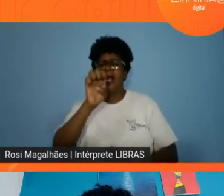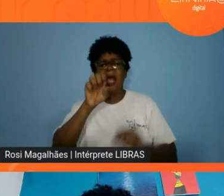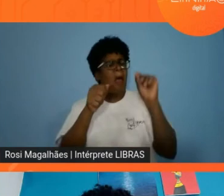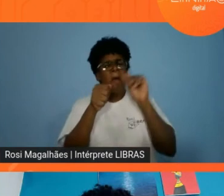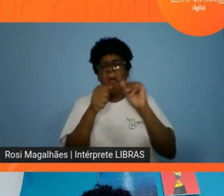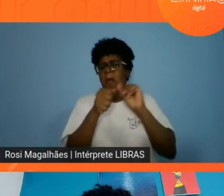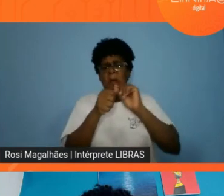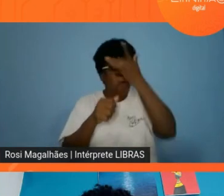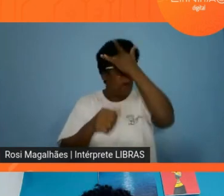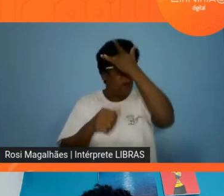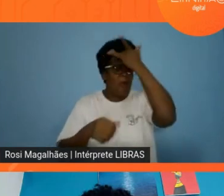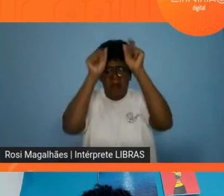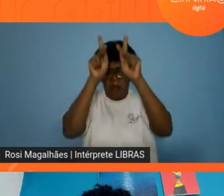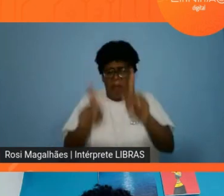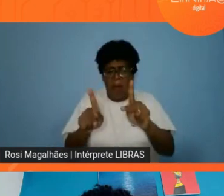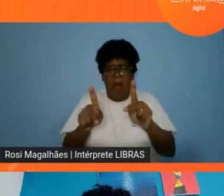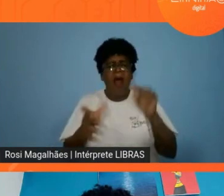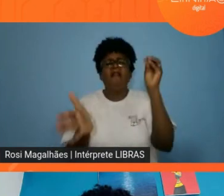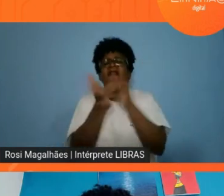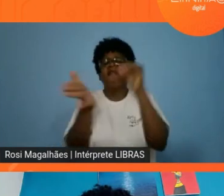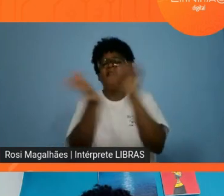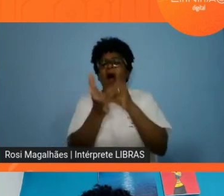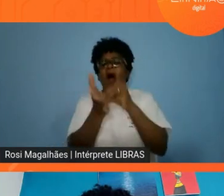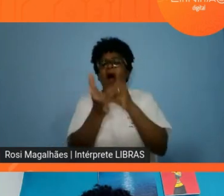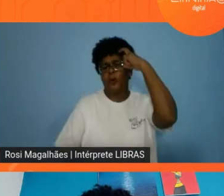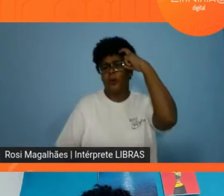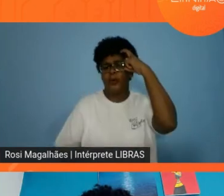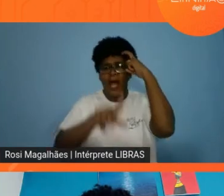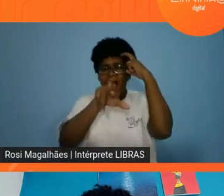árvore sem raiz, né? Então, acho que em